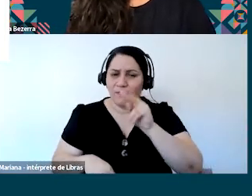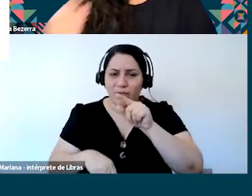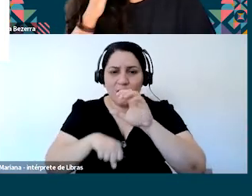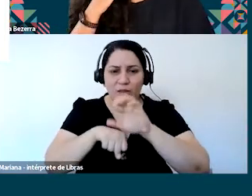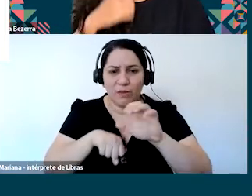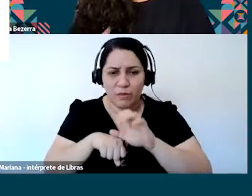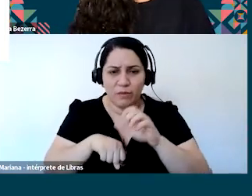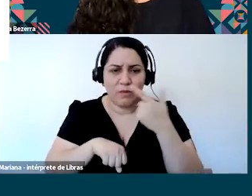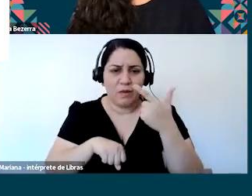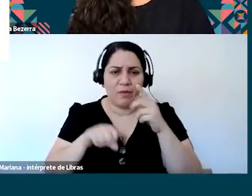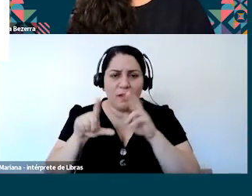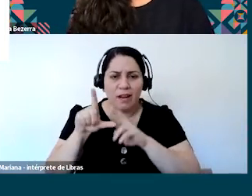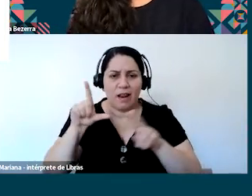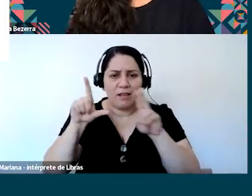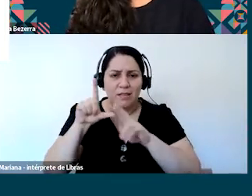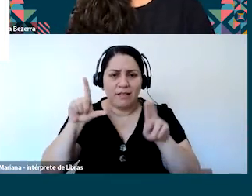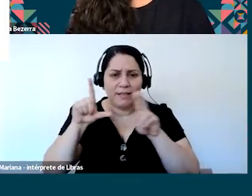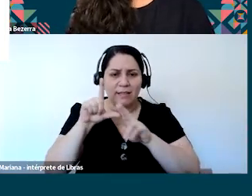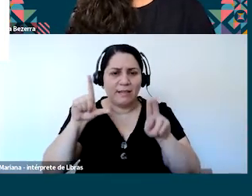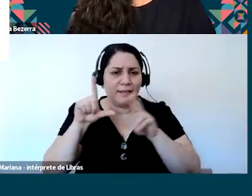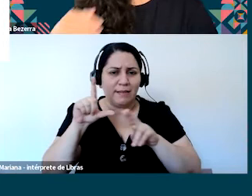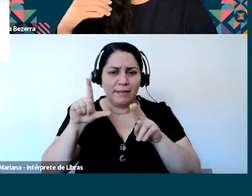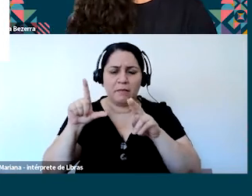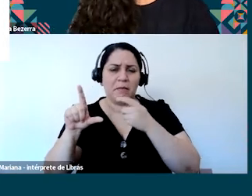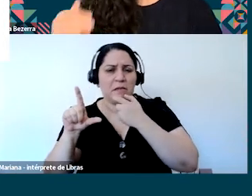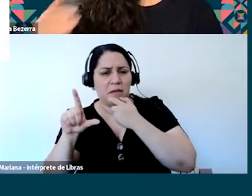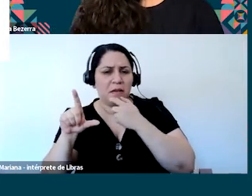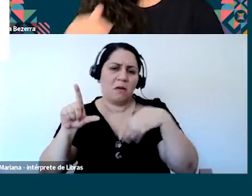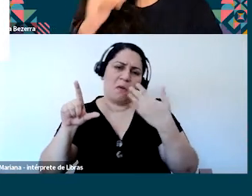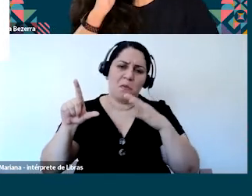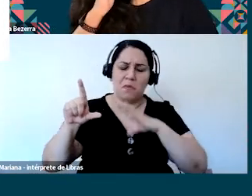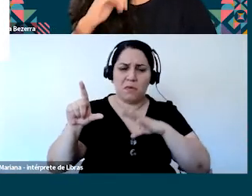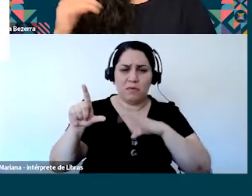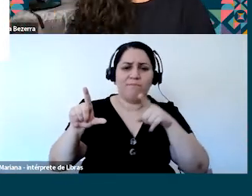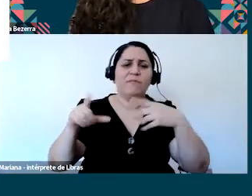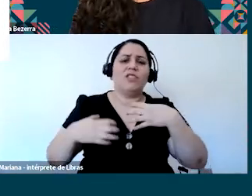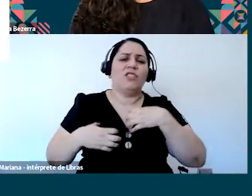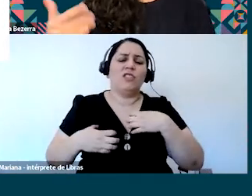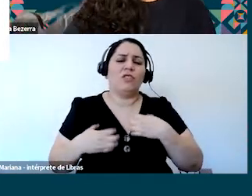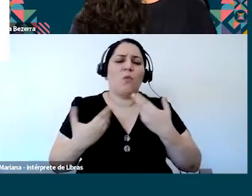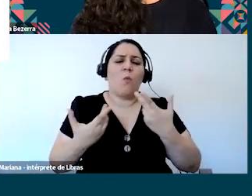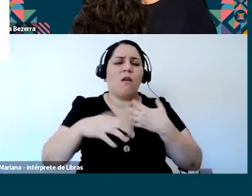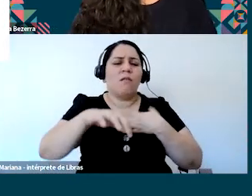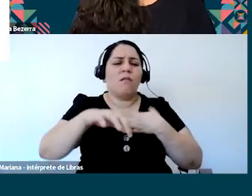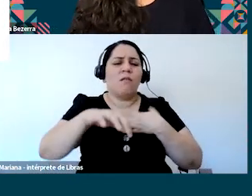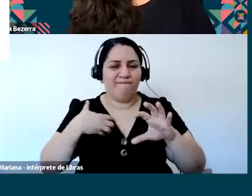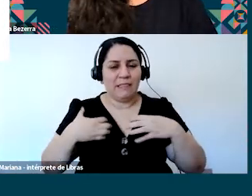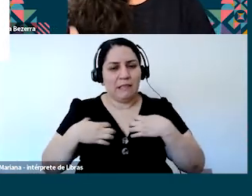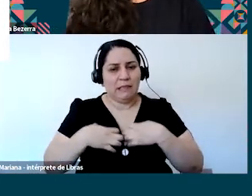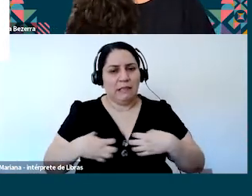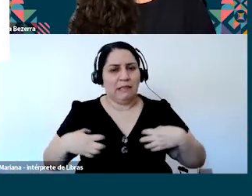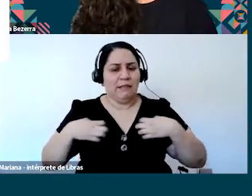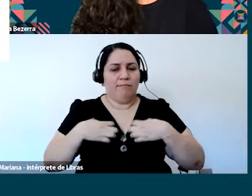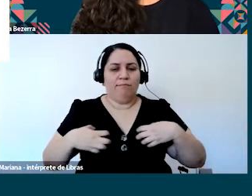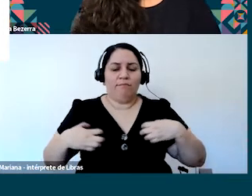chegou lá, o curso não tinha legenda em português ou em inglês. Como é que você iria se sentir nesse momento?